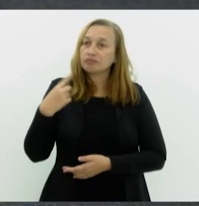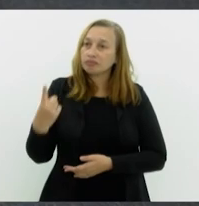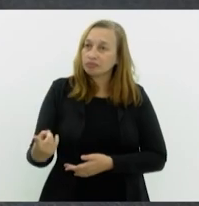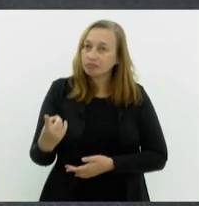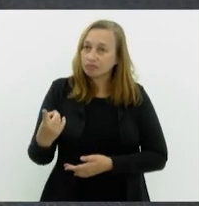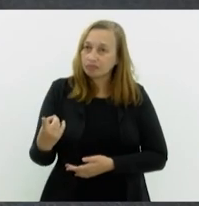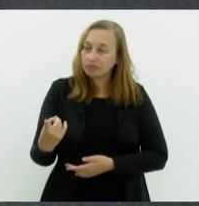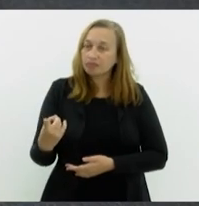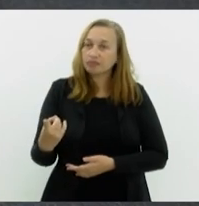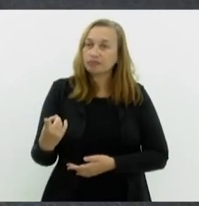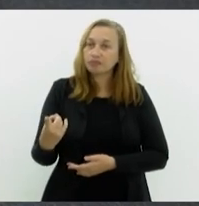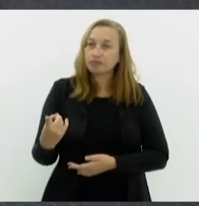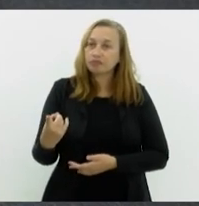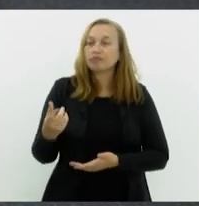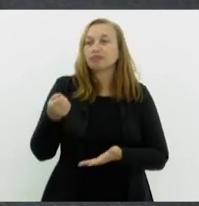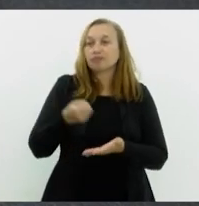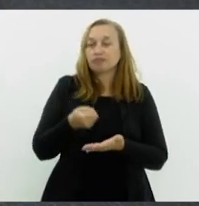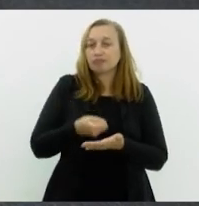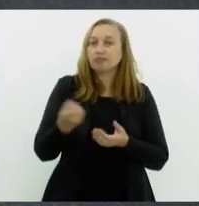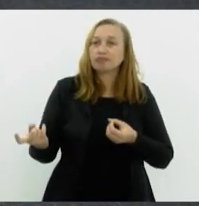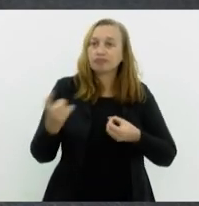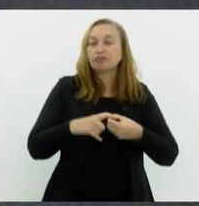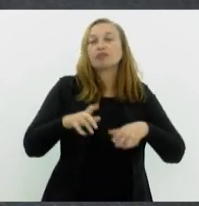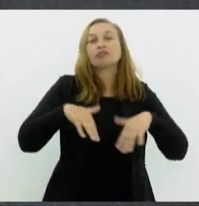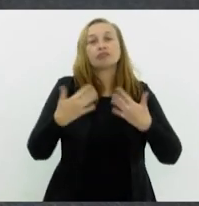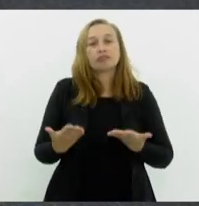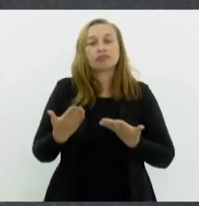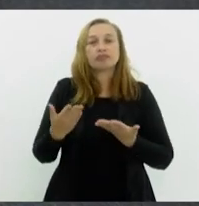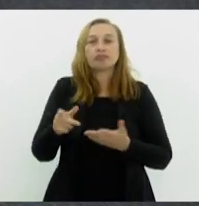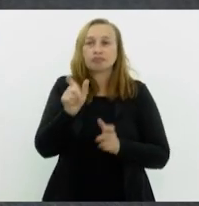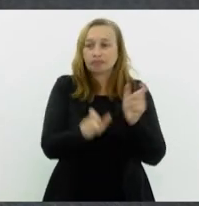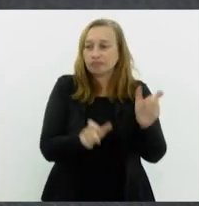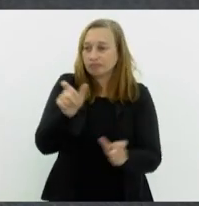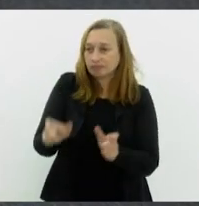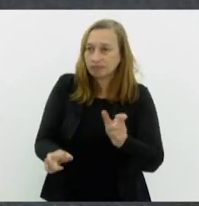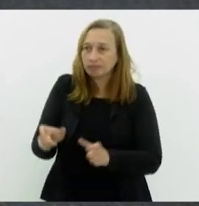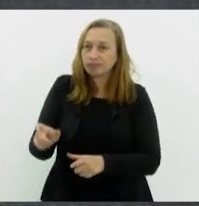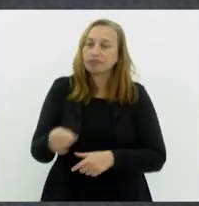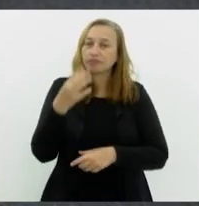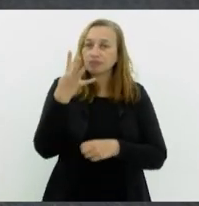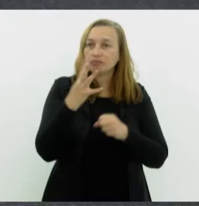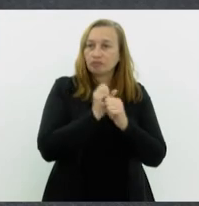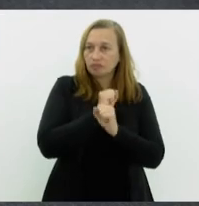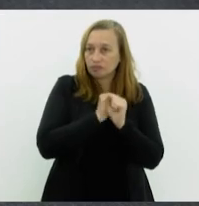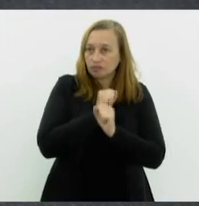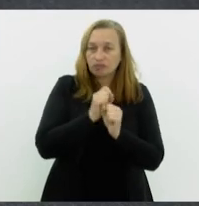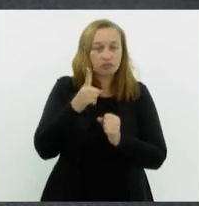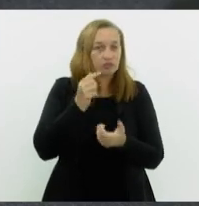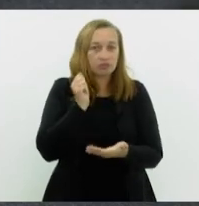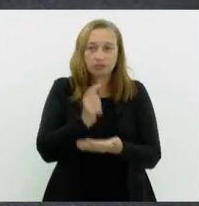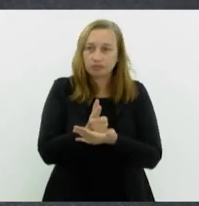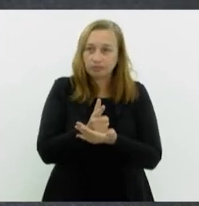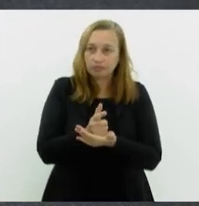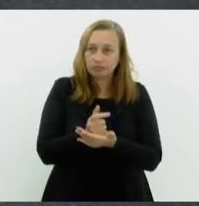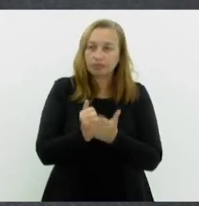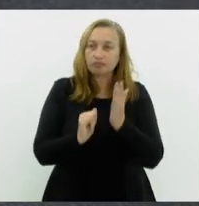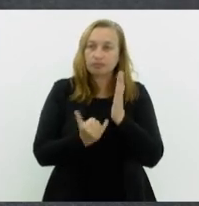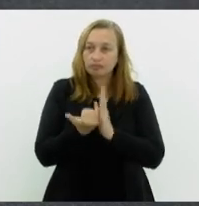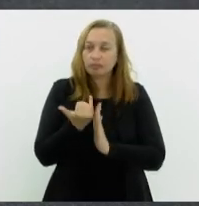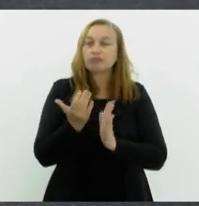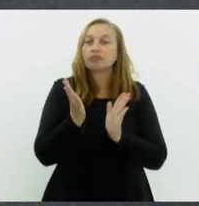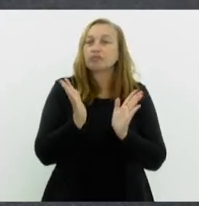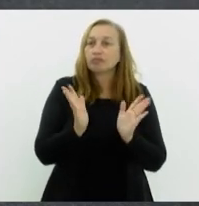ser exigido de volta. Então, essas pessoas que por 4 anos não pagaram o imposto, agora